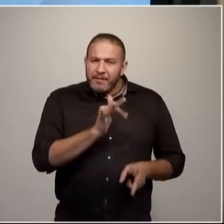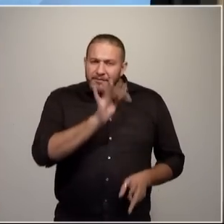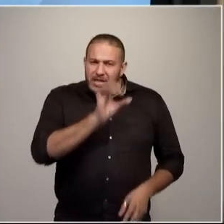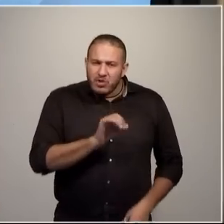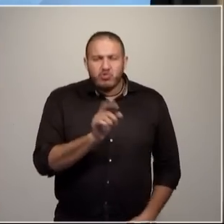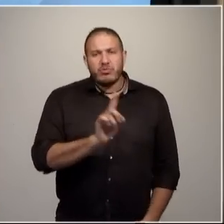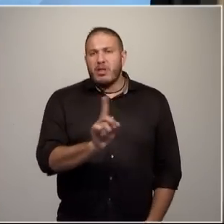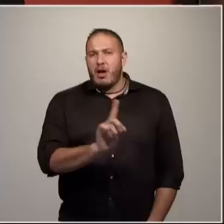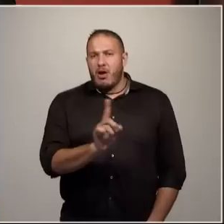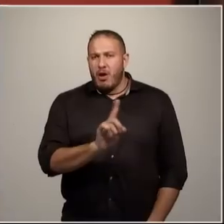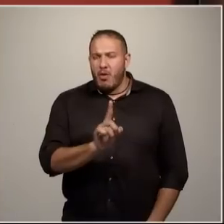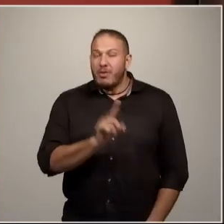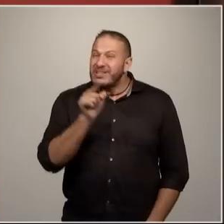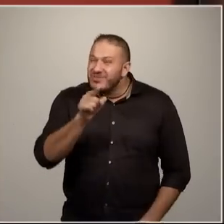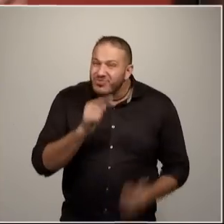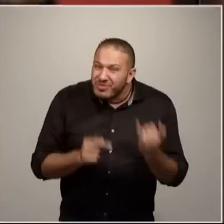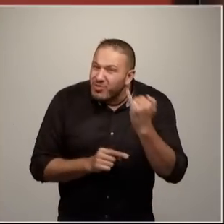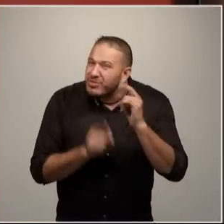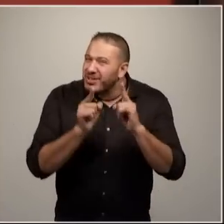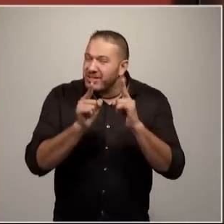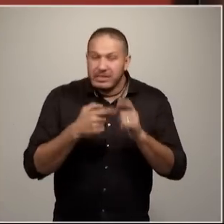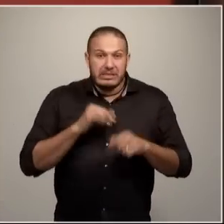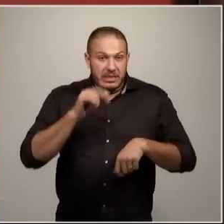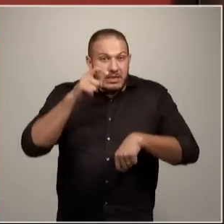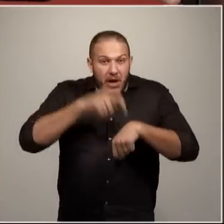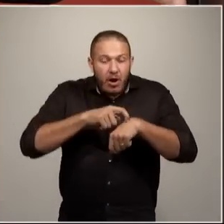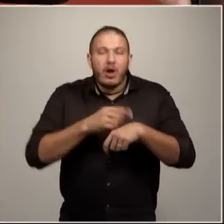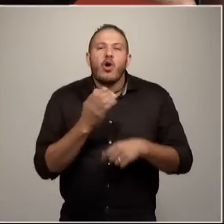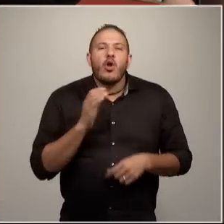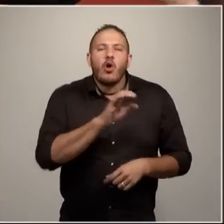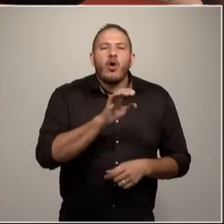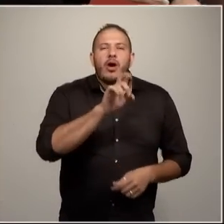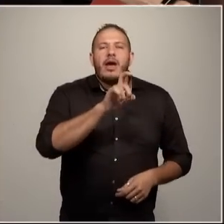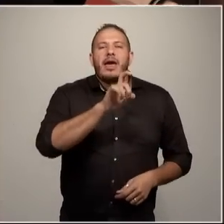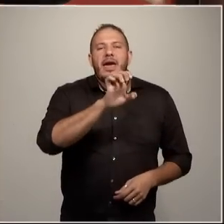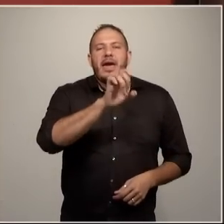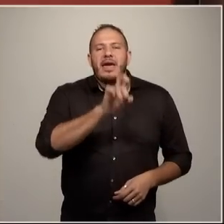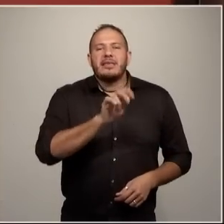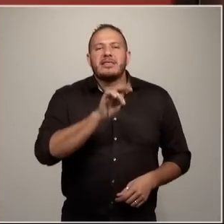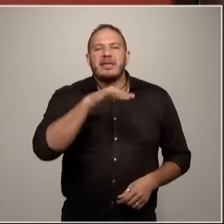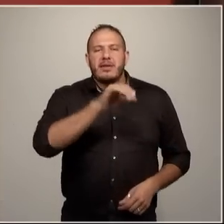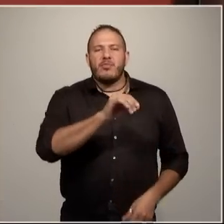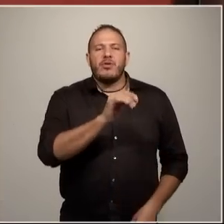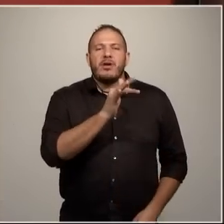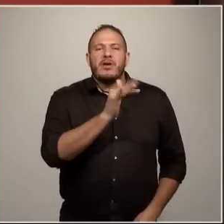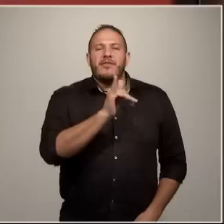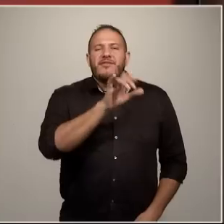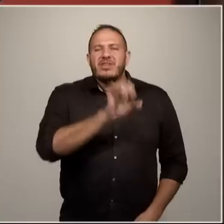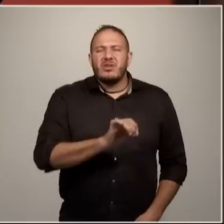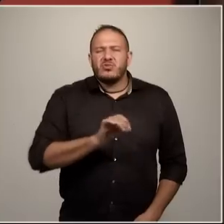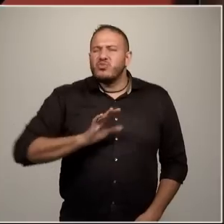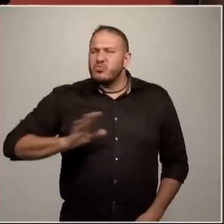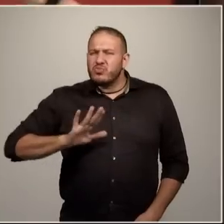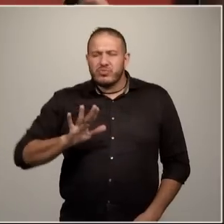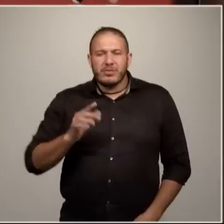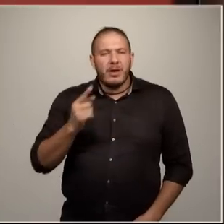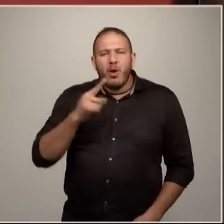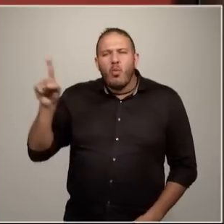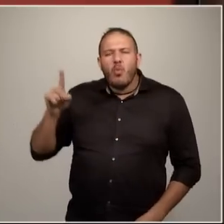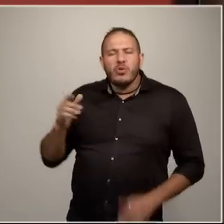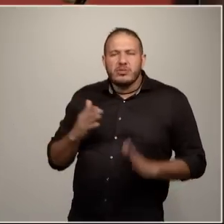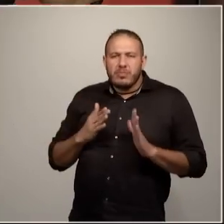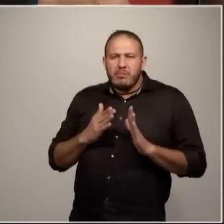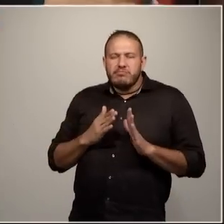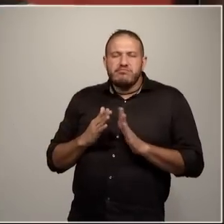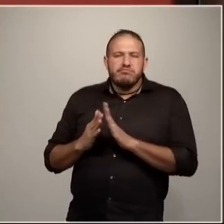importante. Se nessa hora eu colocar aqui extremos fixos, já tinha a última da direita, que vai ficar com o